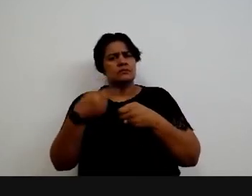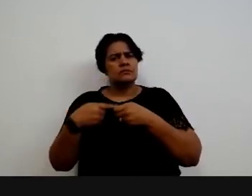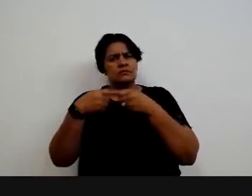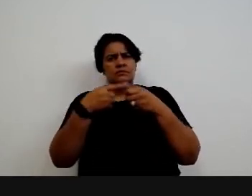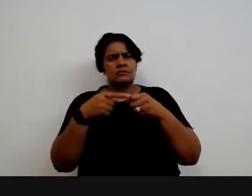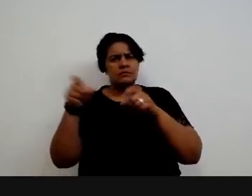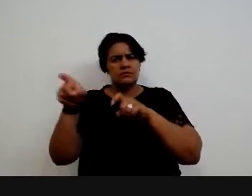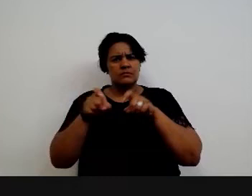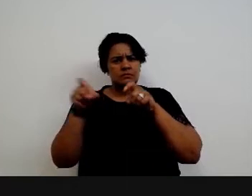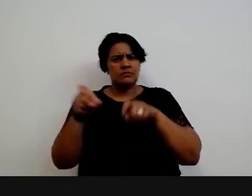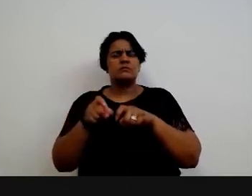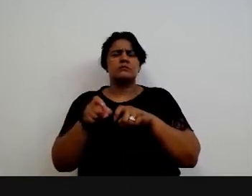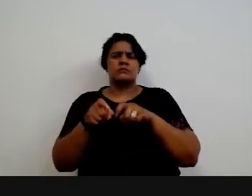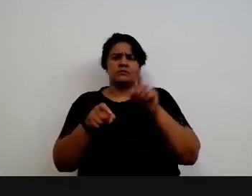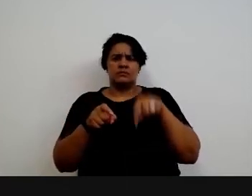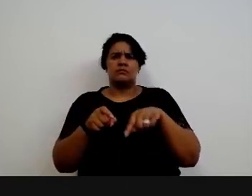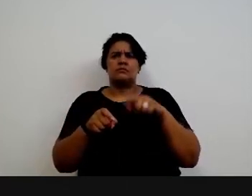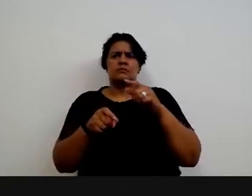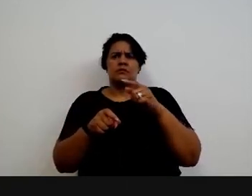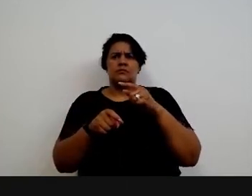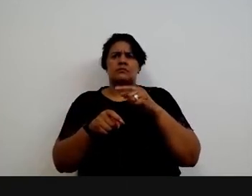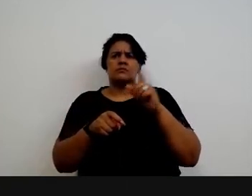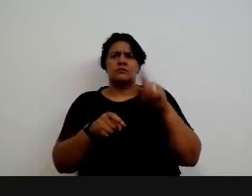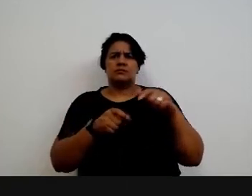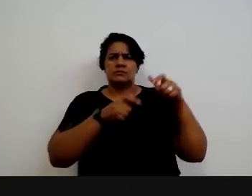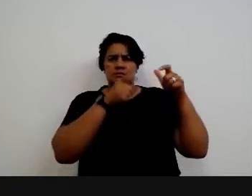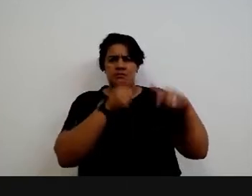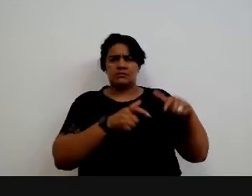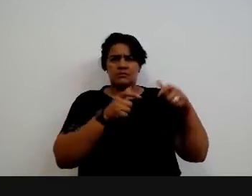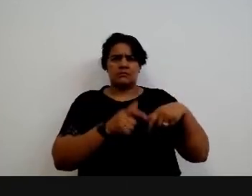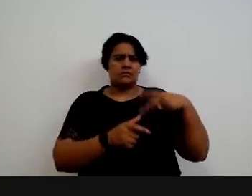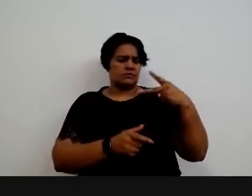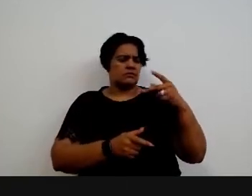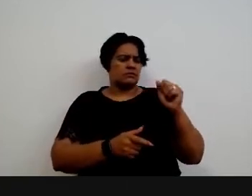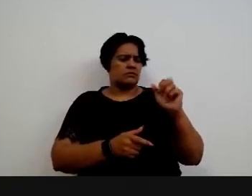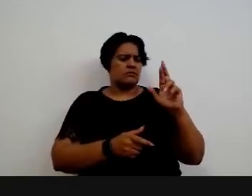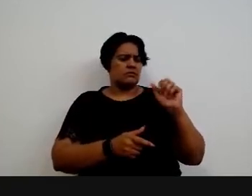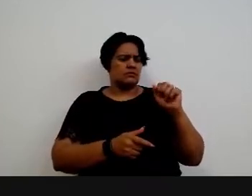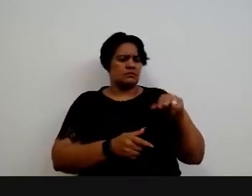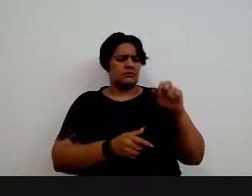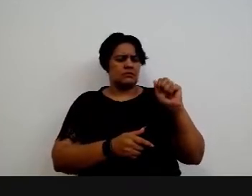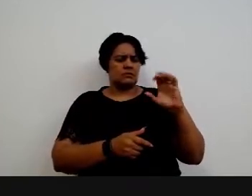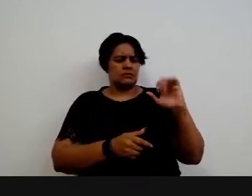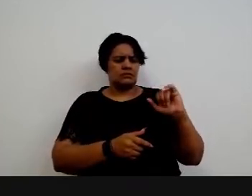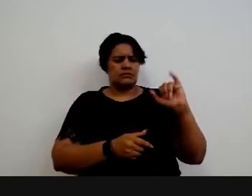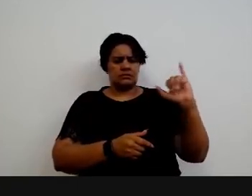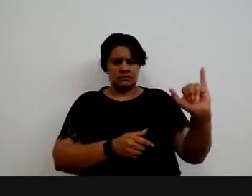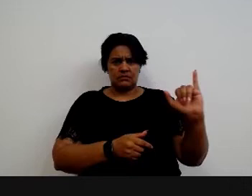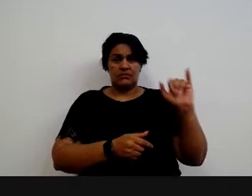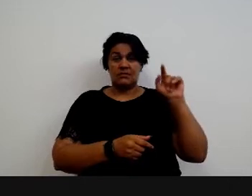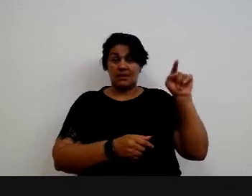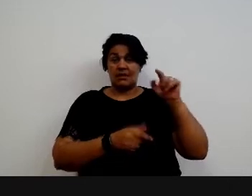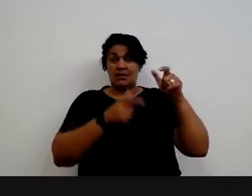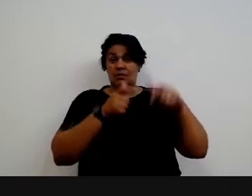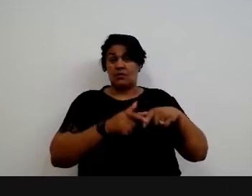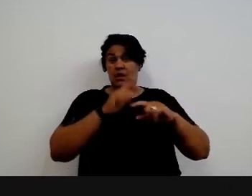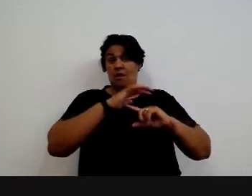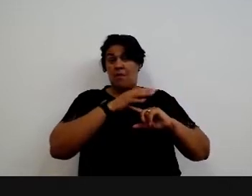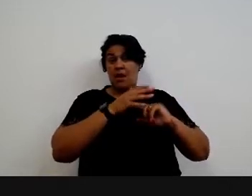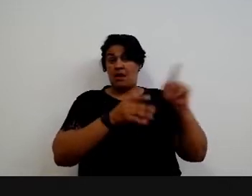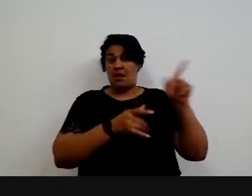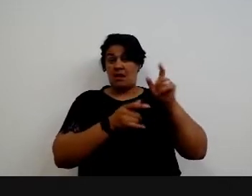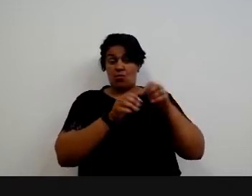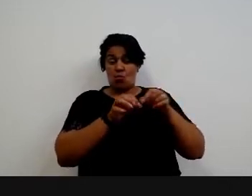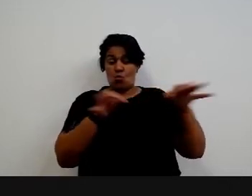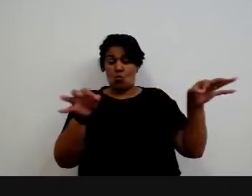de pouco. Eu venho de uma cidade de pouco mais de 10 mil habitantes, chamada Paranacite, no norte do estado do Paraná. Então, toda a minha